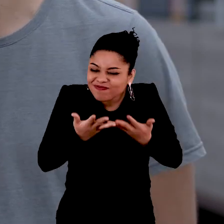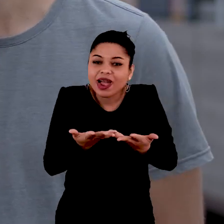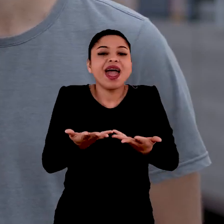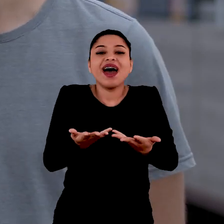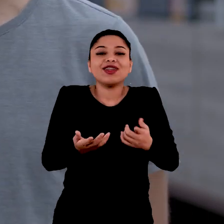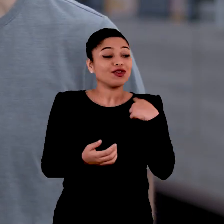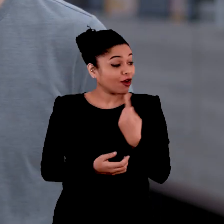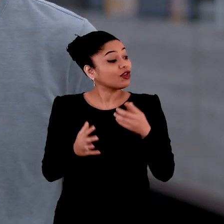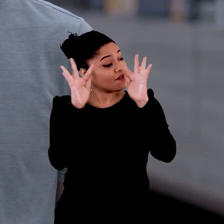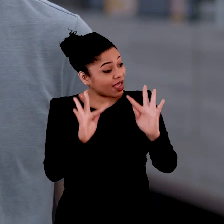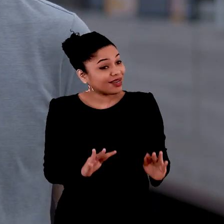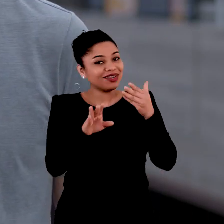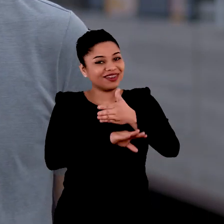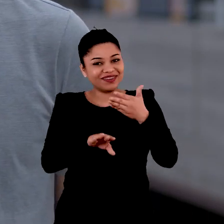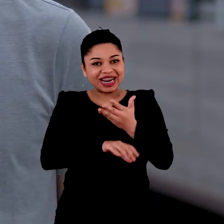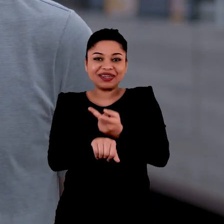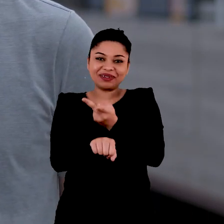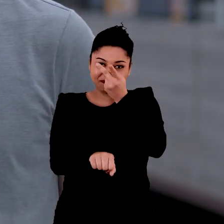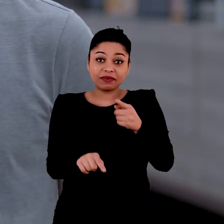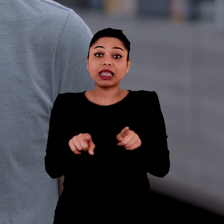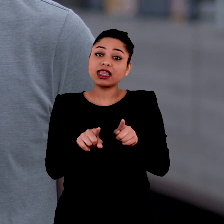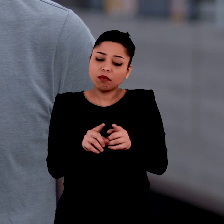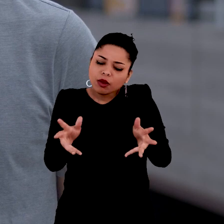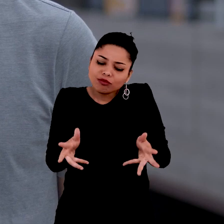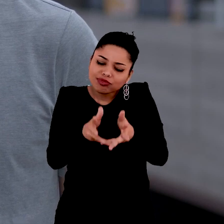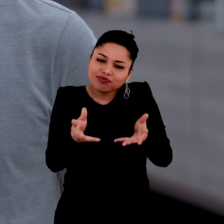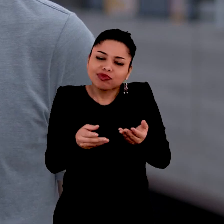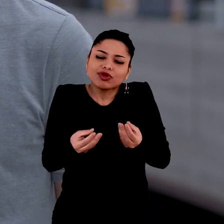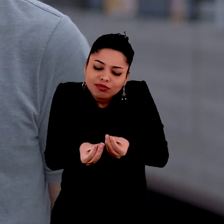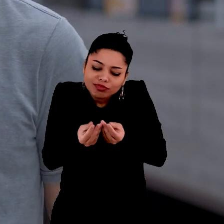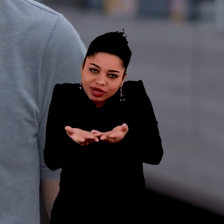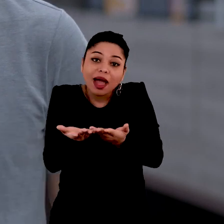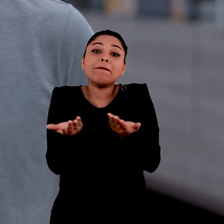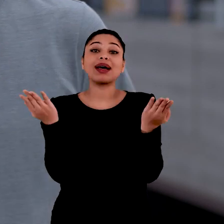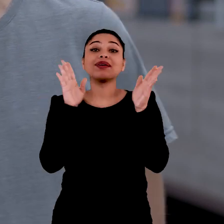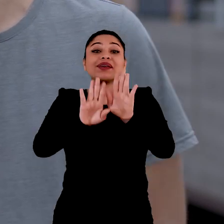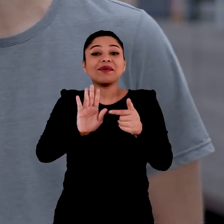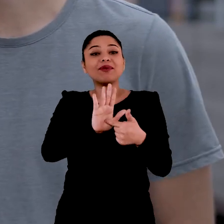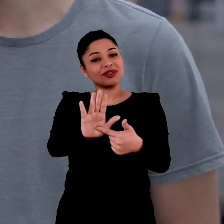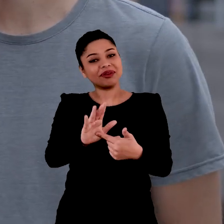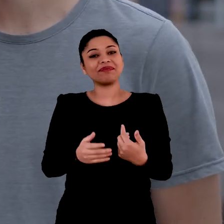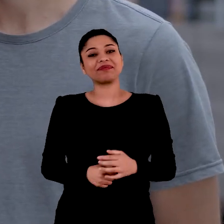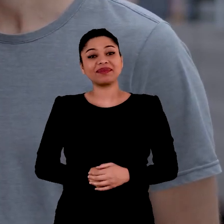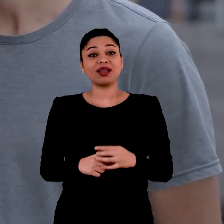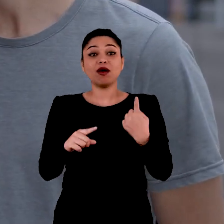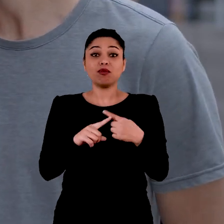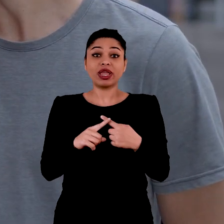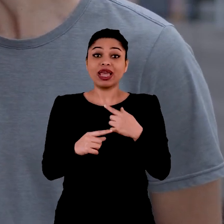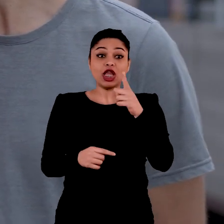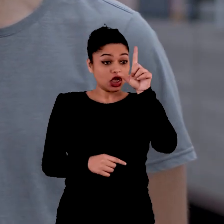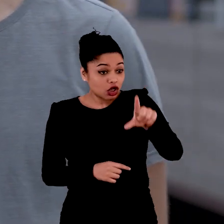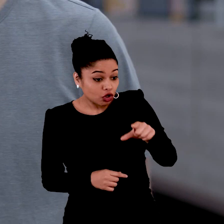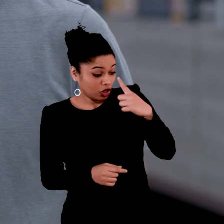é um prêmio em si que faz a gente ficar feliz e querer voltar outros anos. E é especialmente legal também por ser